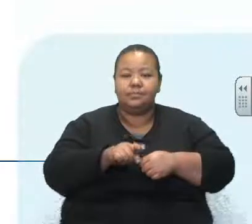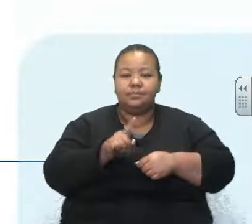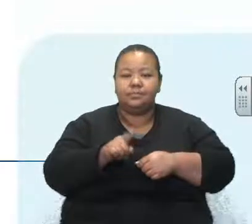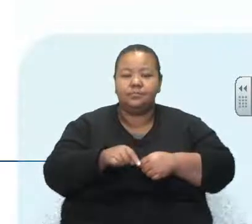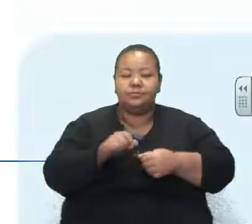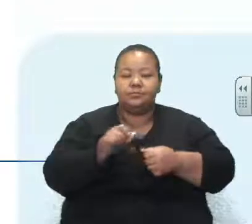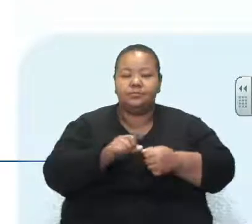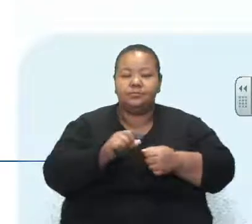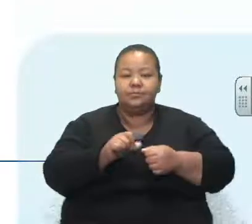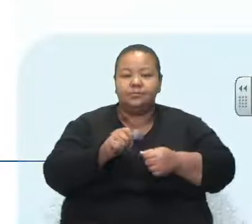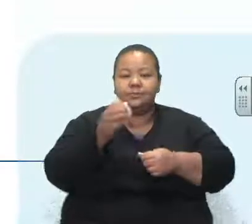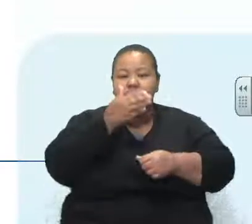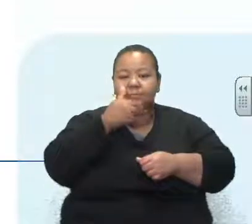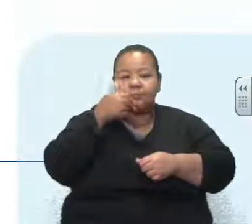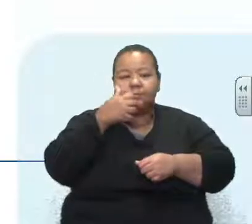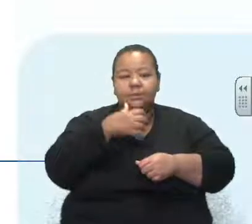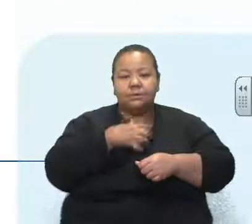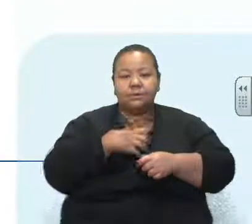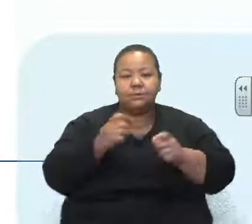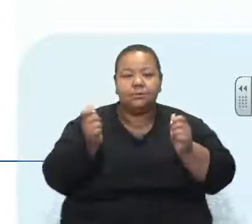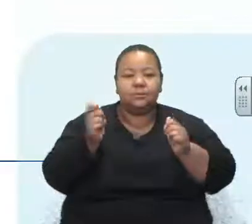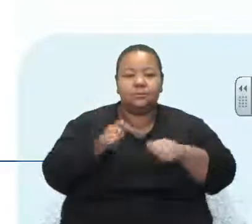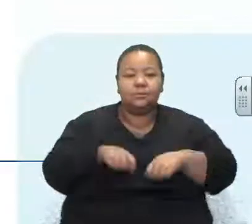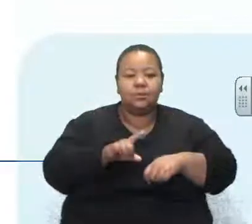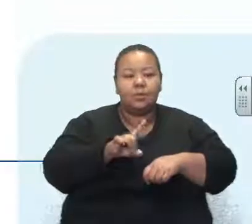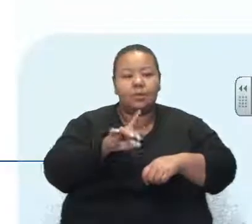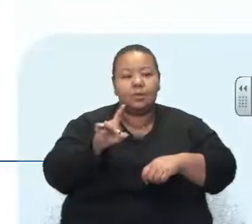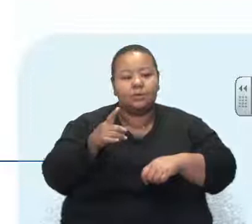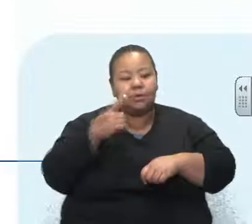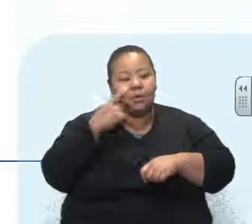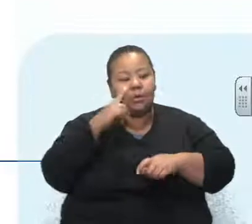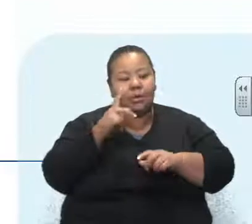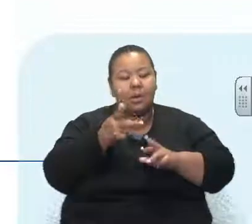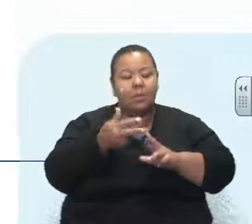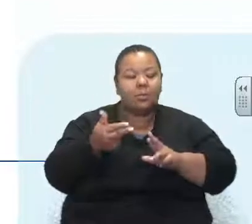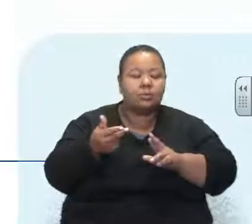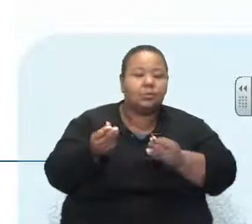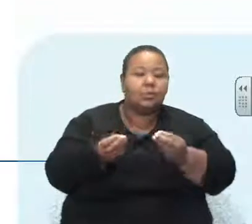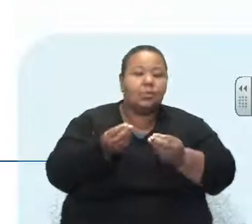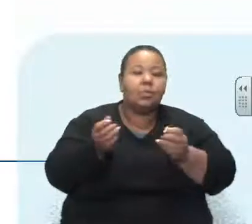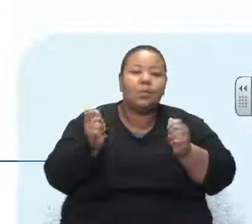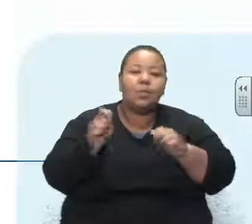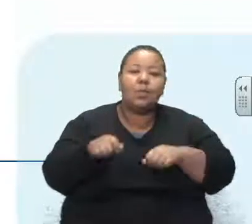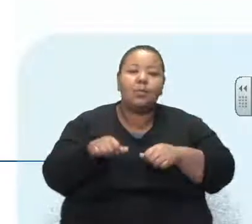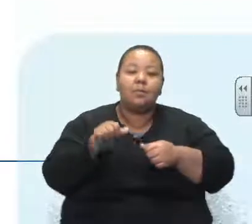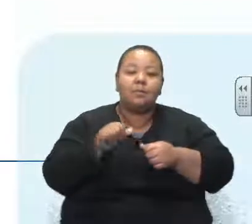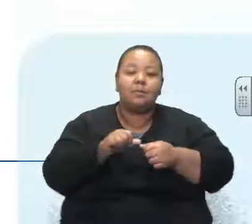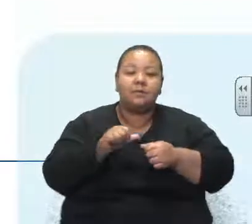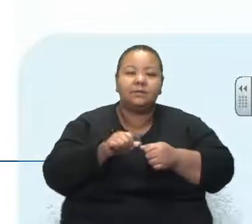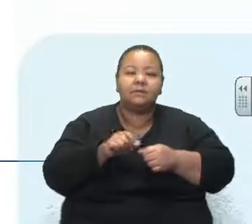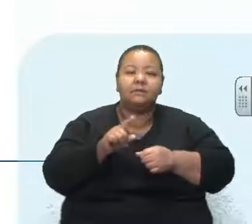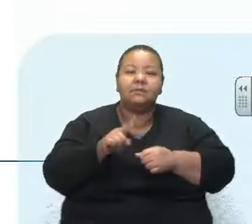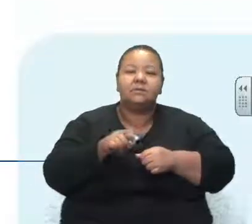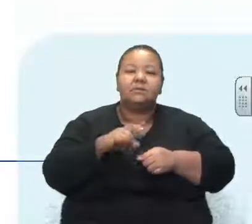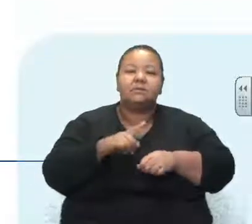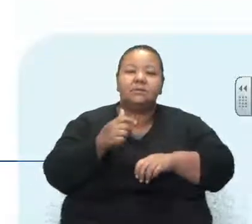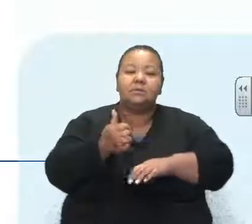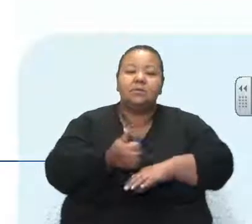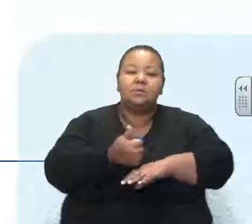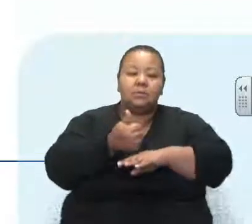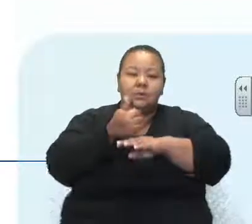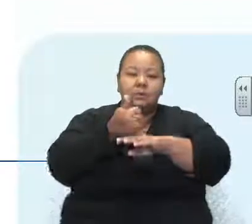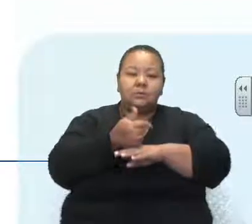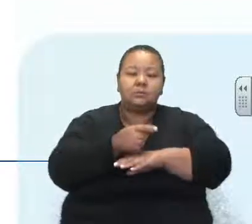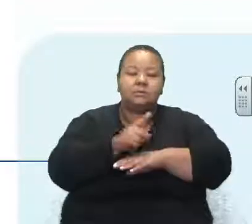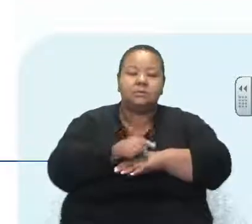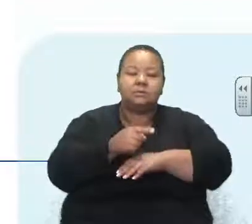tenho que fazer da melhor maneira possível. Eu não estou olhando para recurso, eu estou olhando como deve ser feito. Então, ele envolve indicadores de qualidade